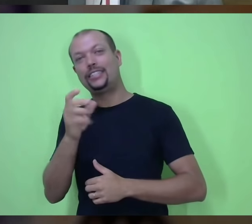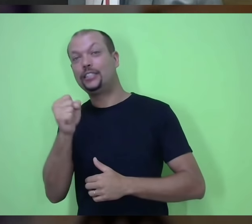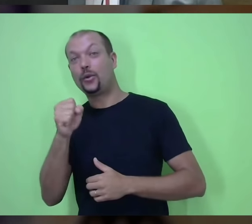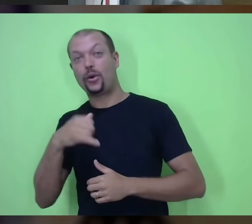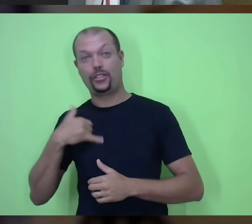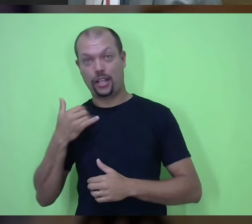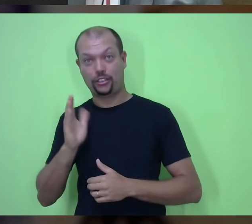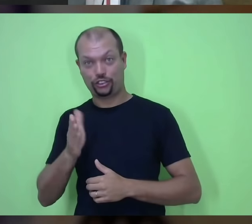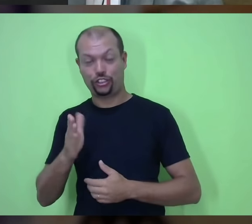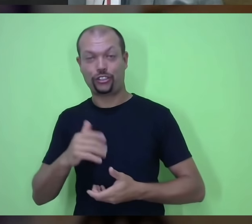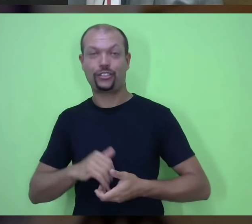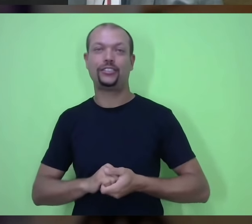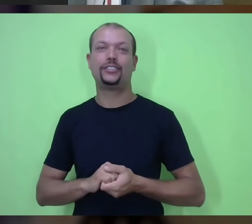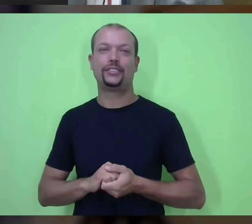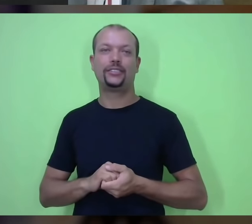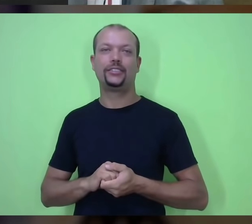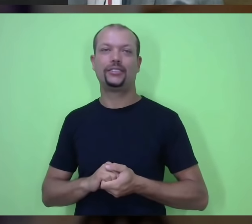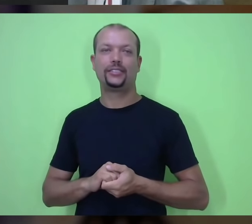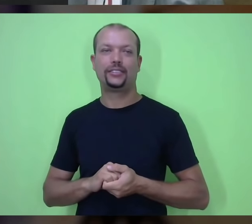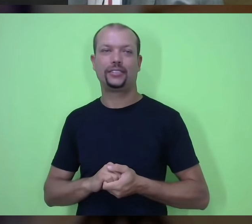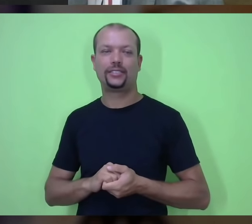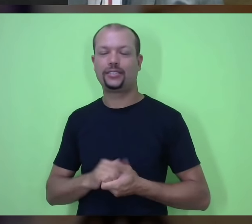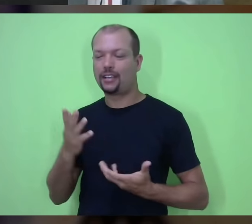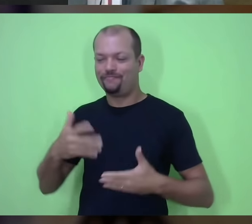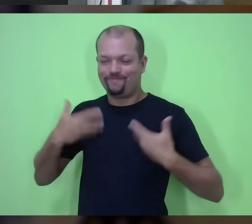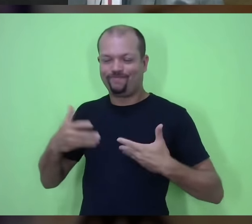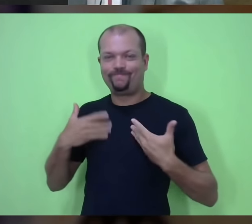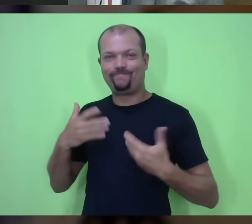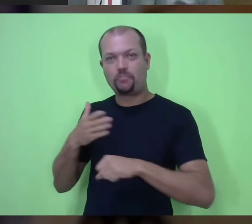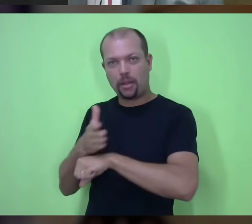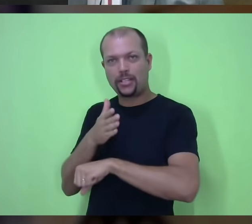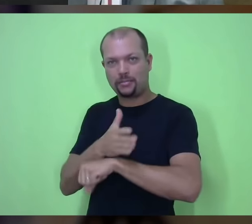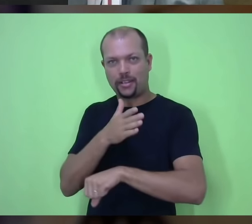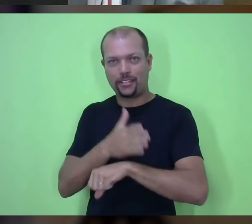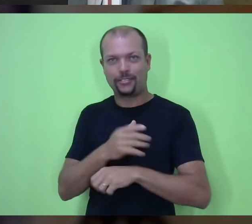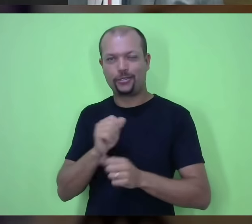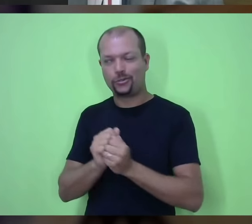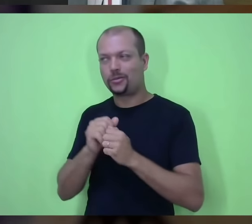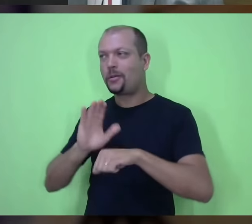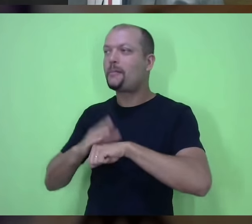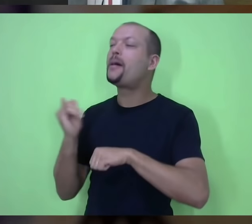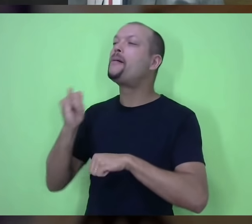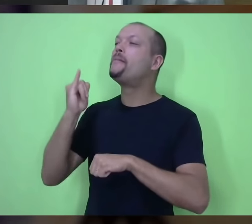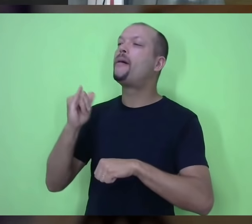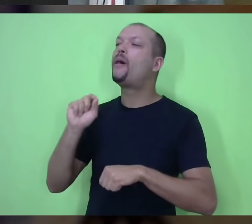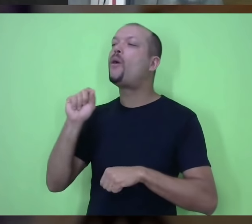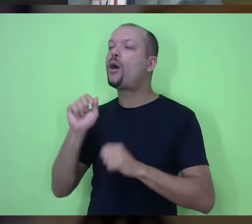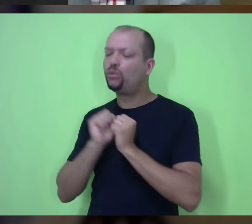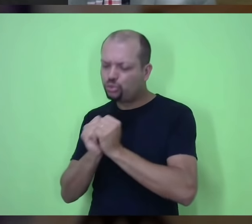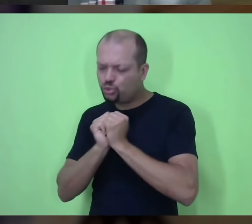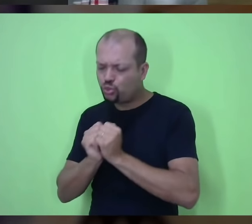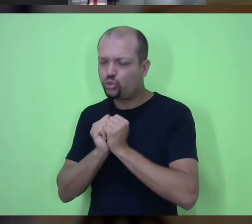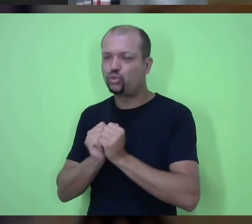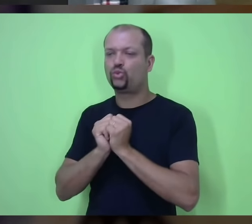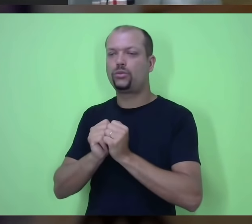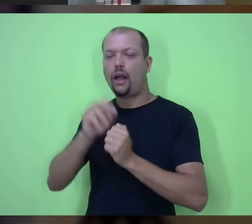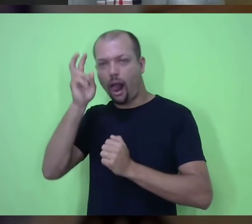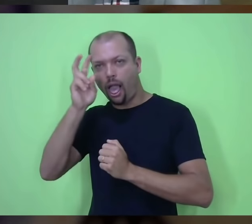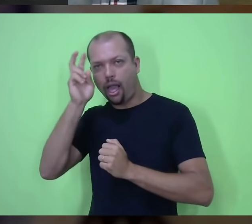com 38 anos e, sem dúvida alguma, é um privilégio, talvez O mais importante de tudo é poder estar aqui junto